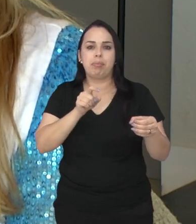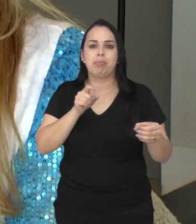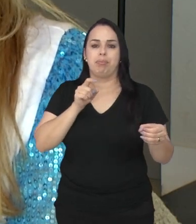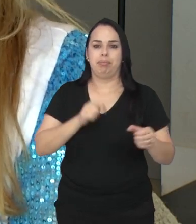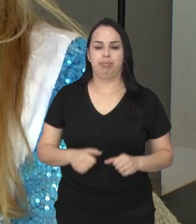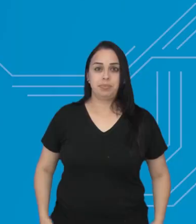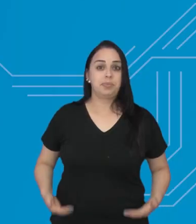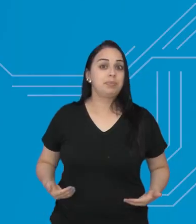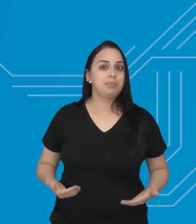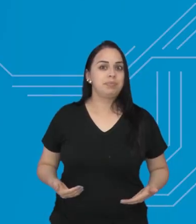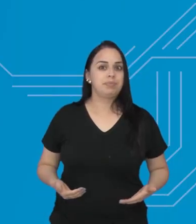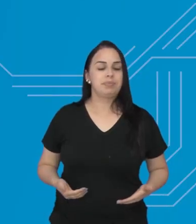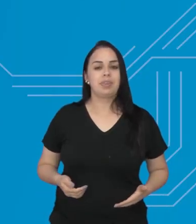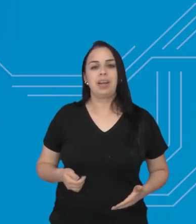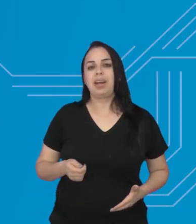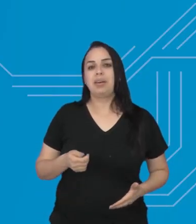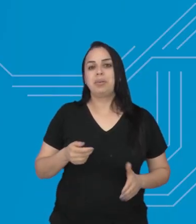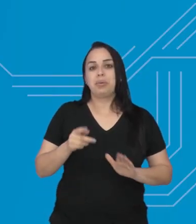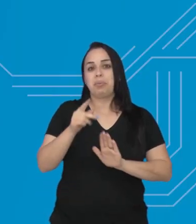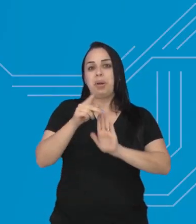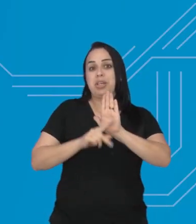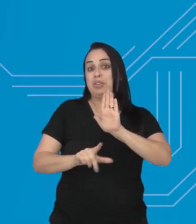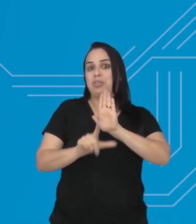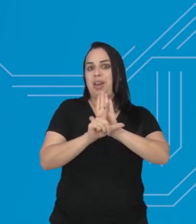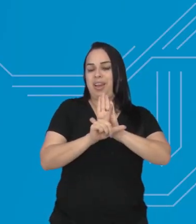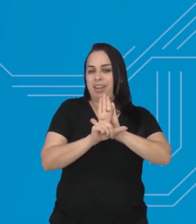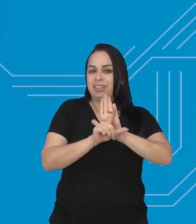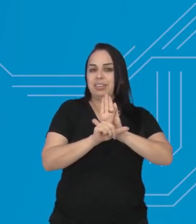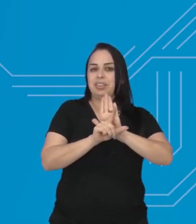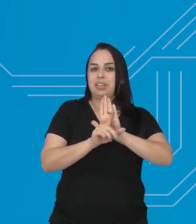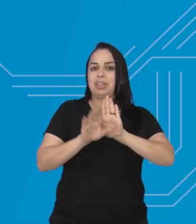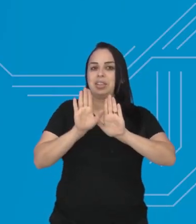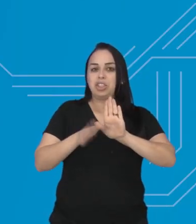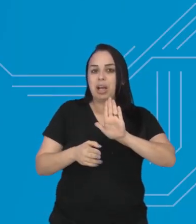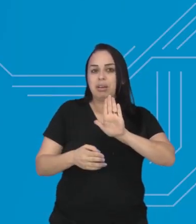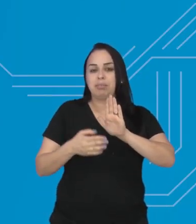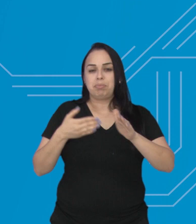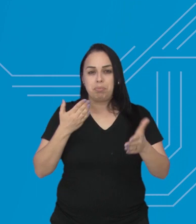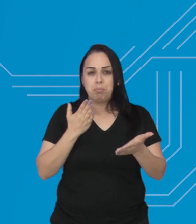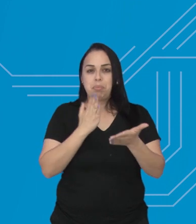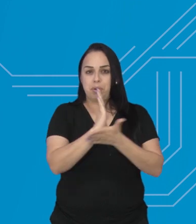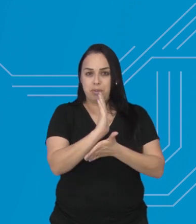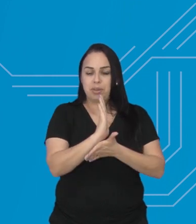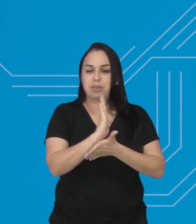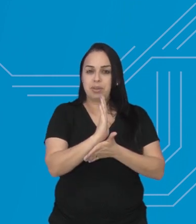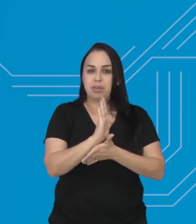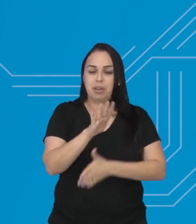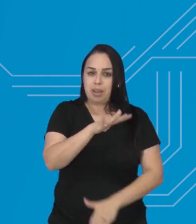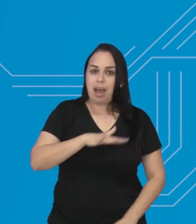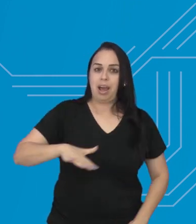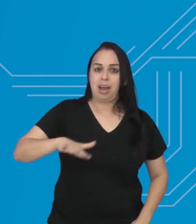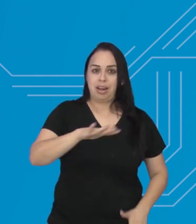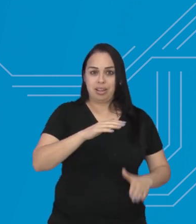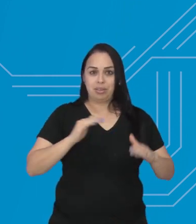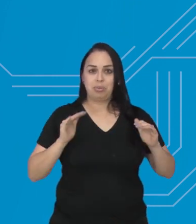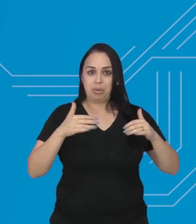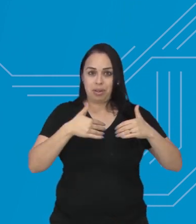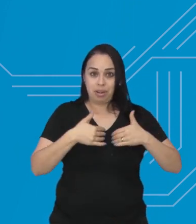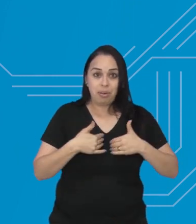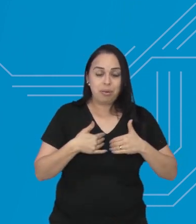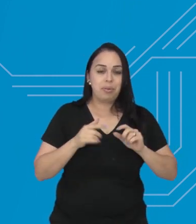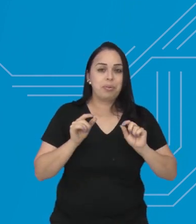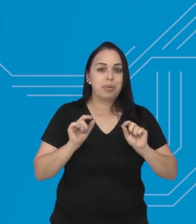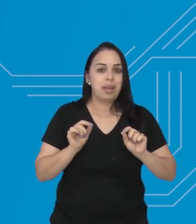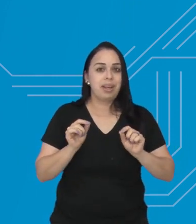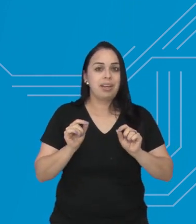na sociedade. E ainda sobre projetos de lei aprovados pelo Legislativo votados para o autismo, destaque